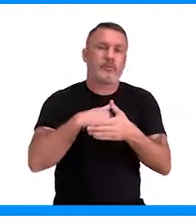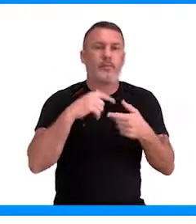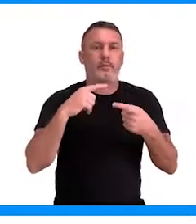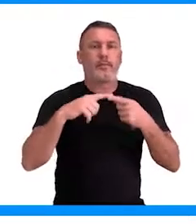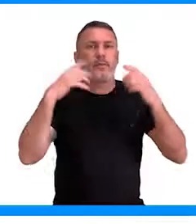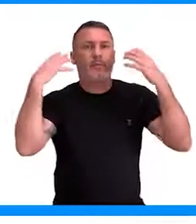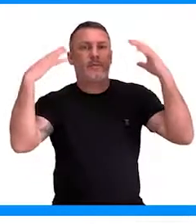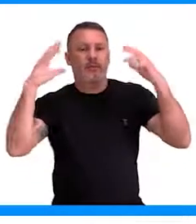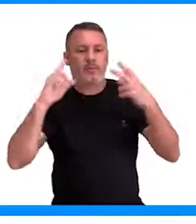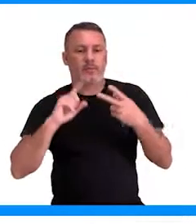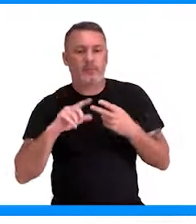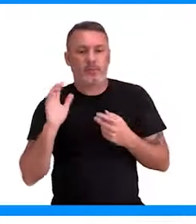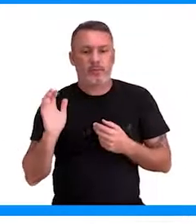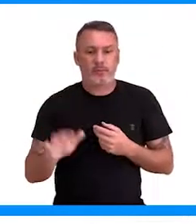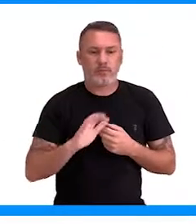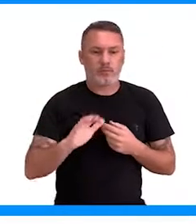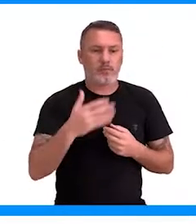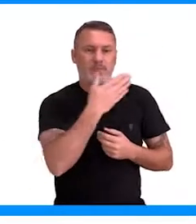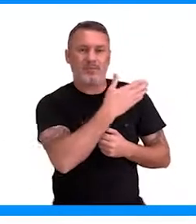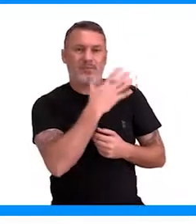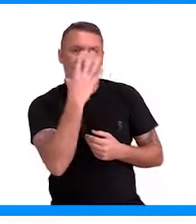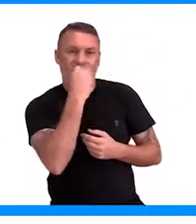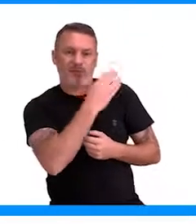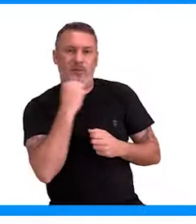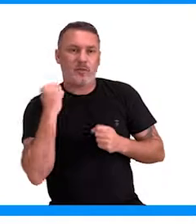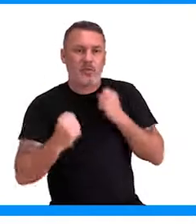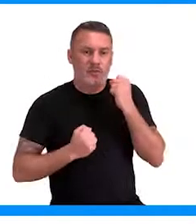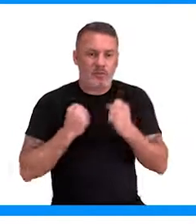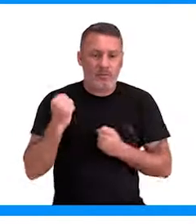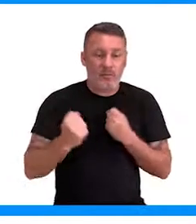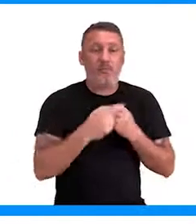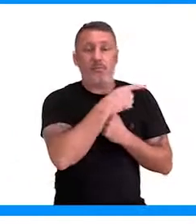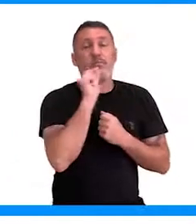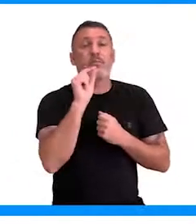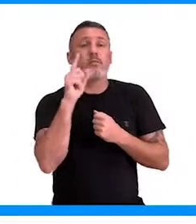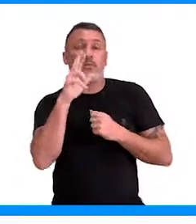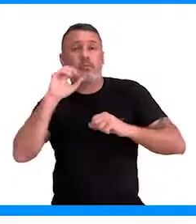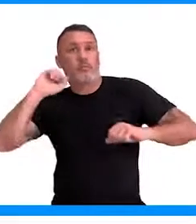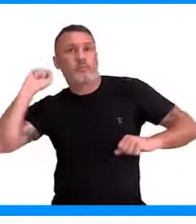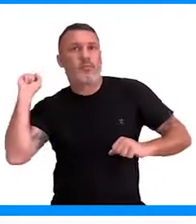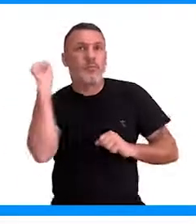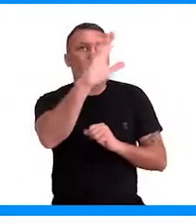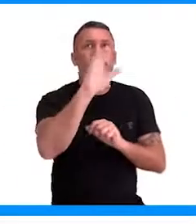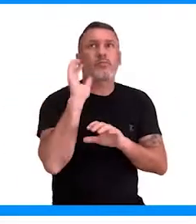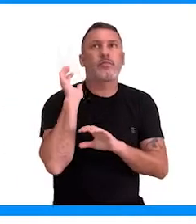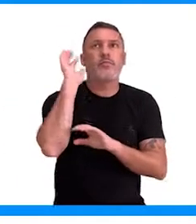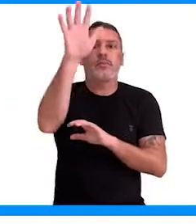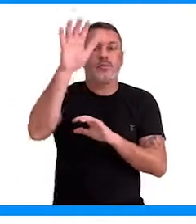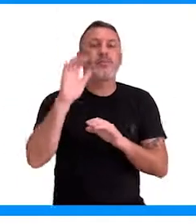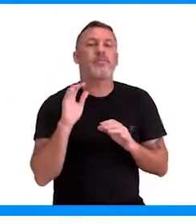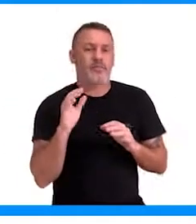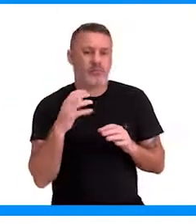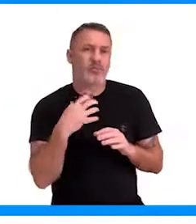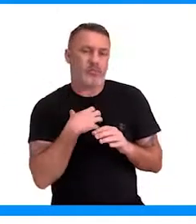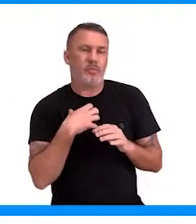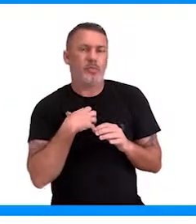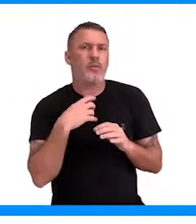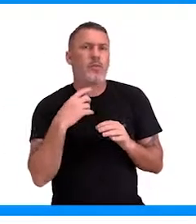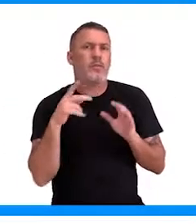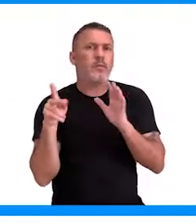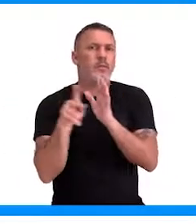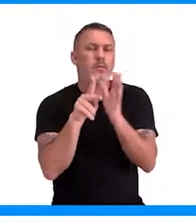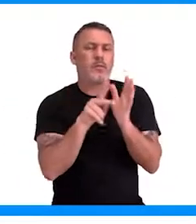vôlei, basquete, como aí na figura, no atletismo, né? Porque são lançamentos, né? E eles têm em comum